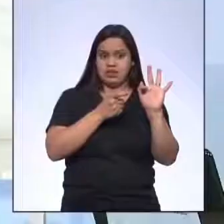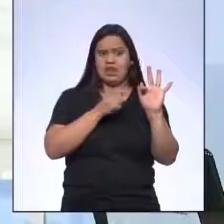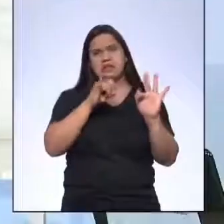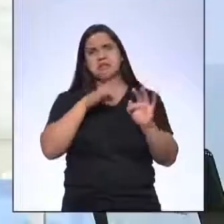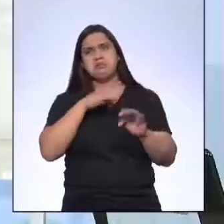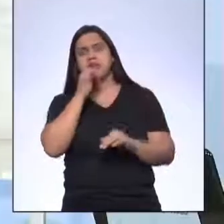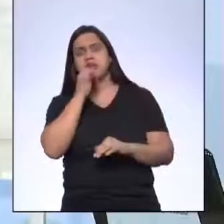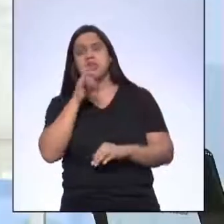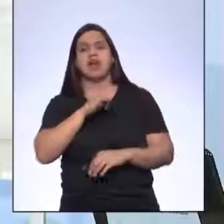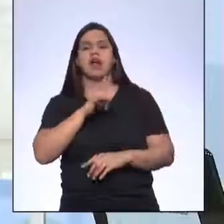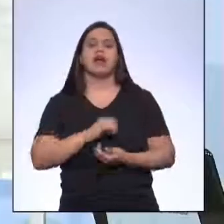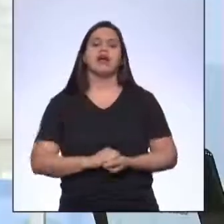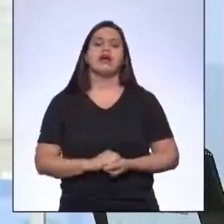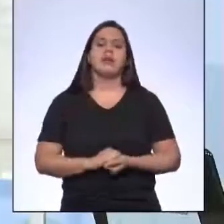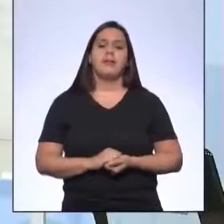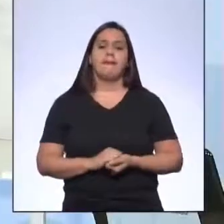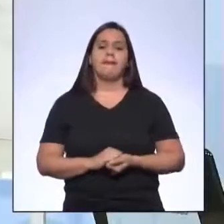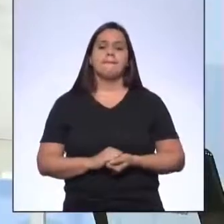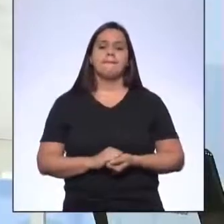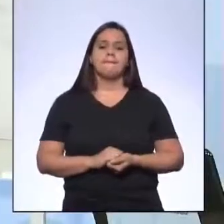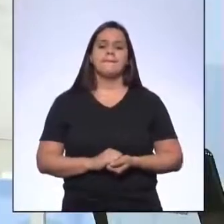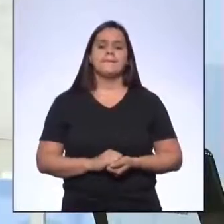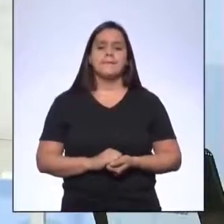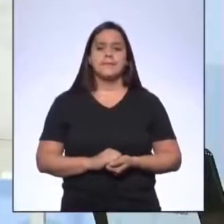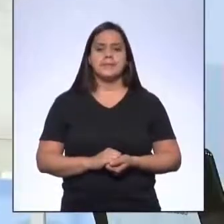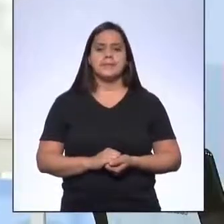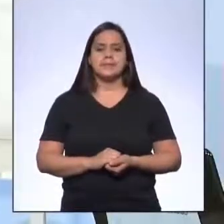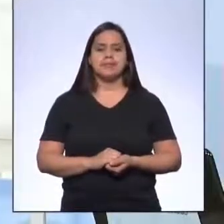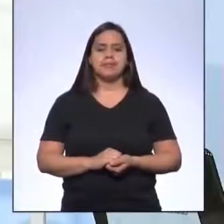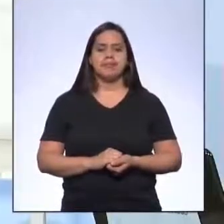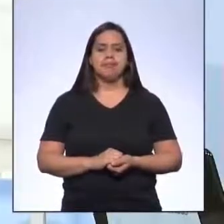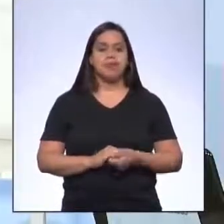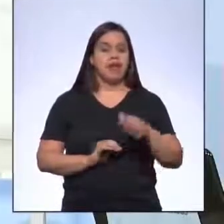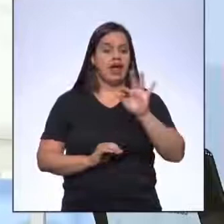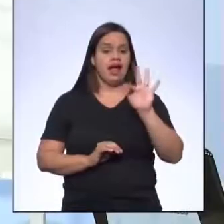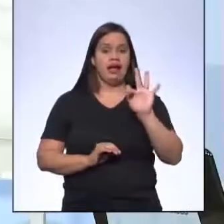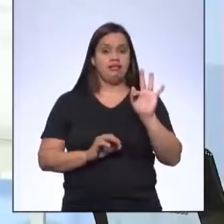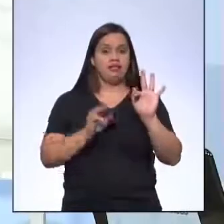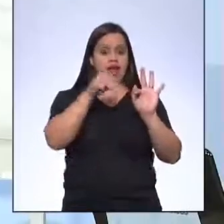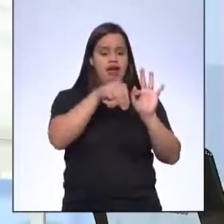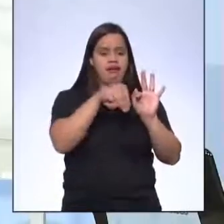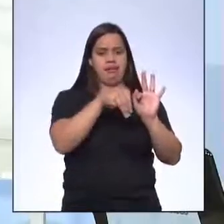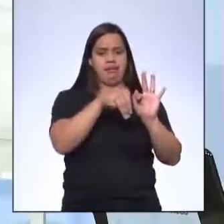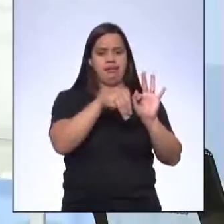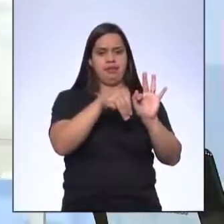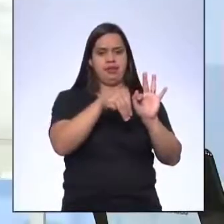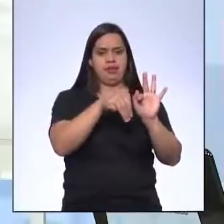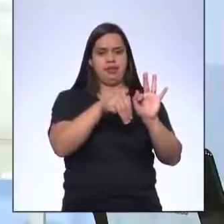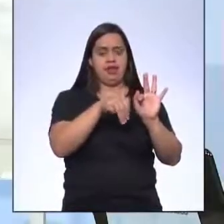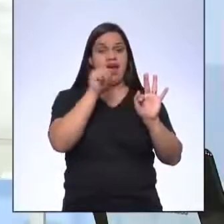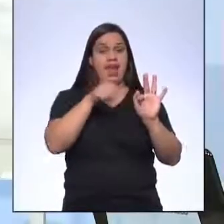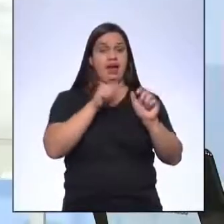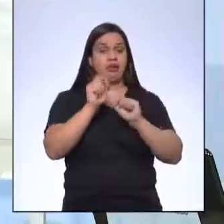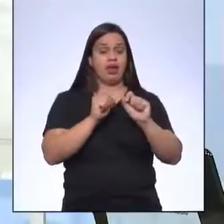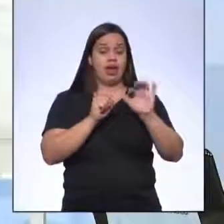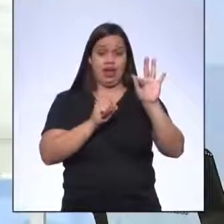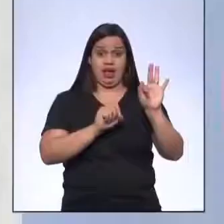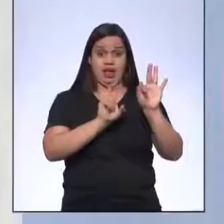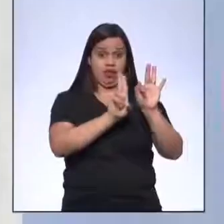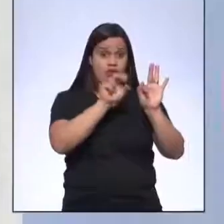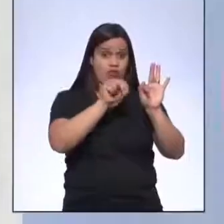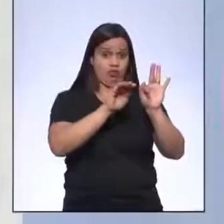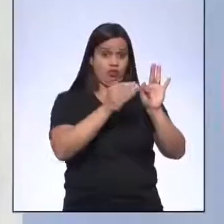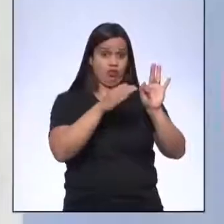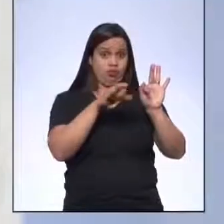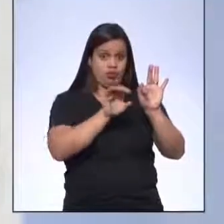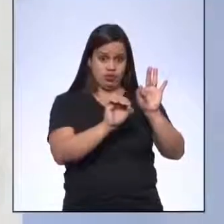tivesse lá por exemplo a senhora Oi FM qual é a função que é